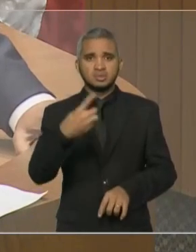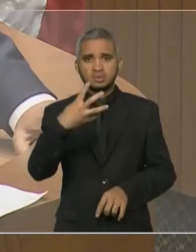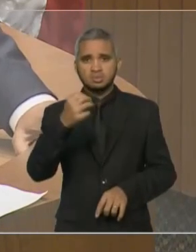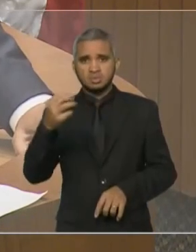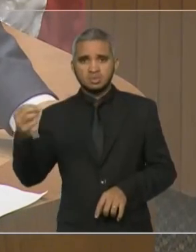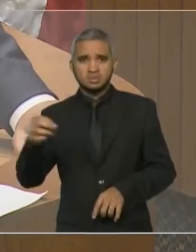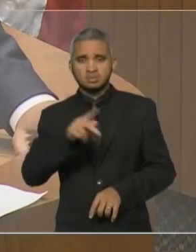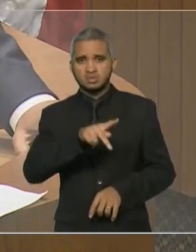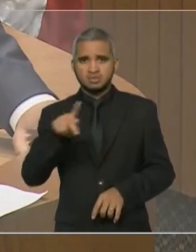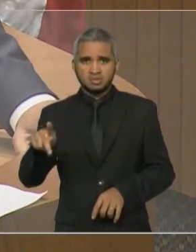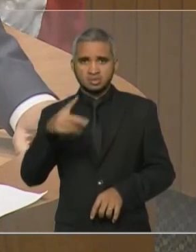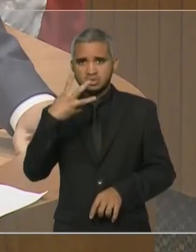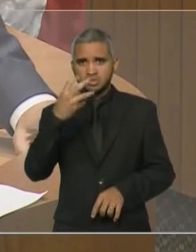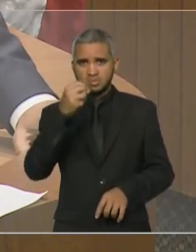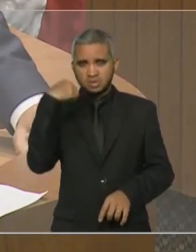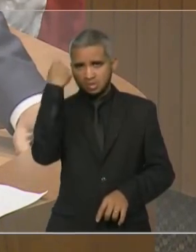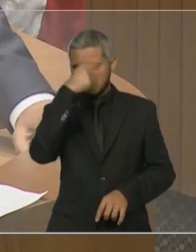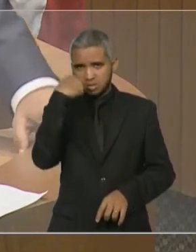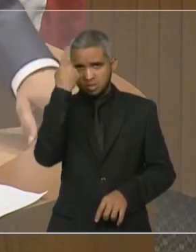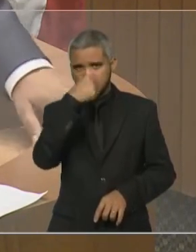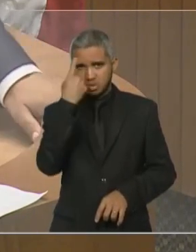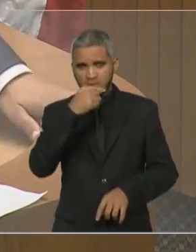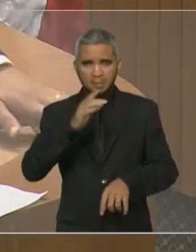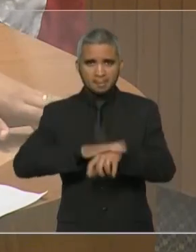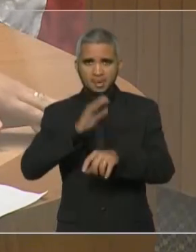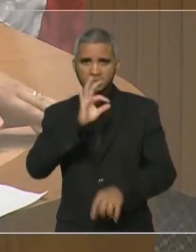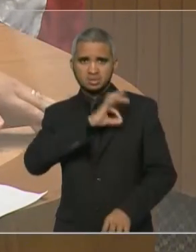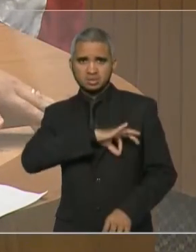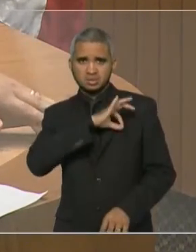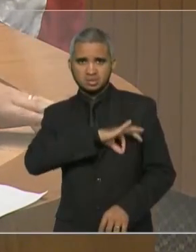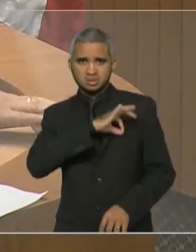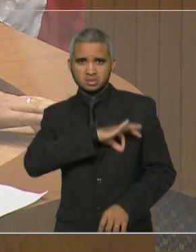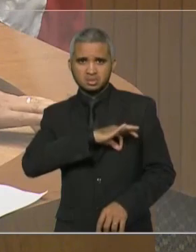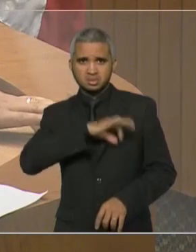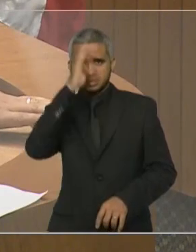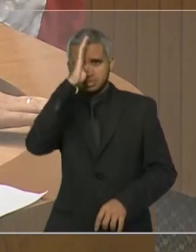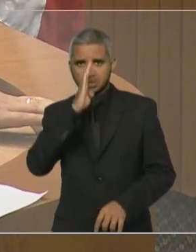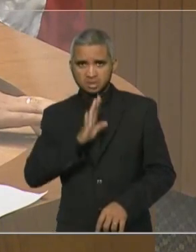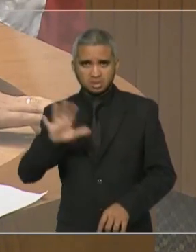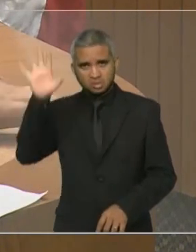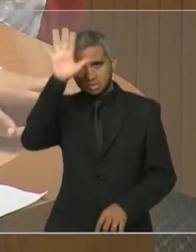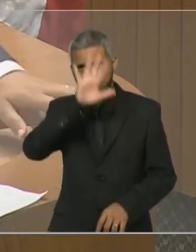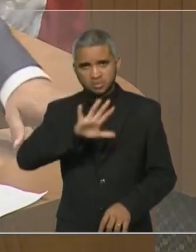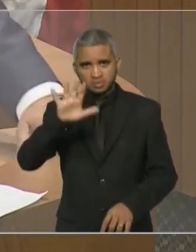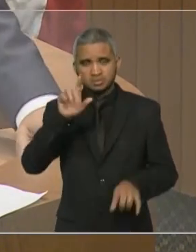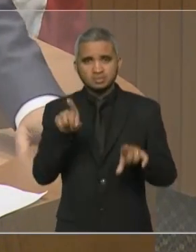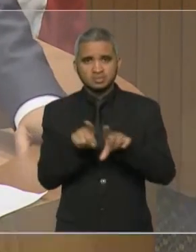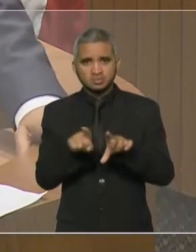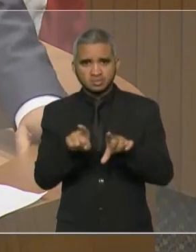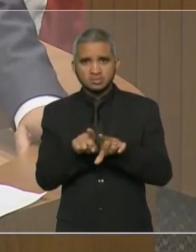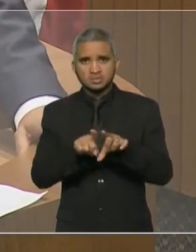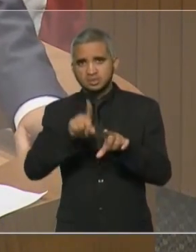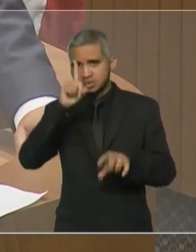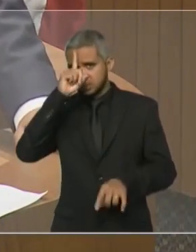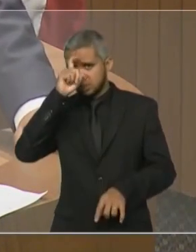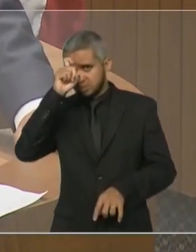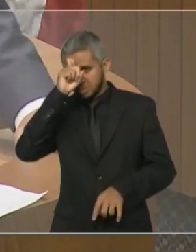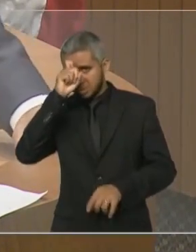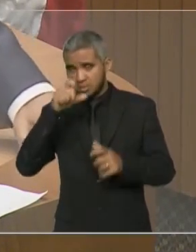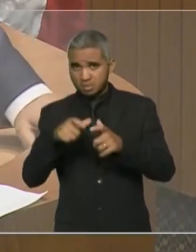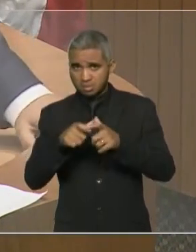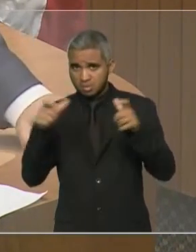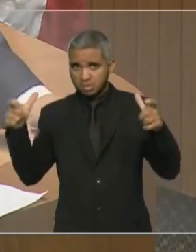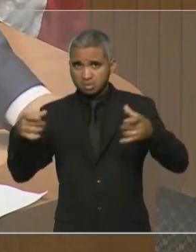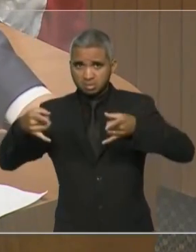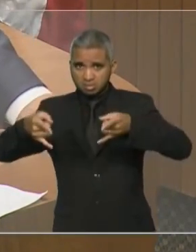dos maiores salários do país, aumentado o número de leitos dos hospitais da rede estadual em